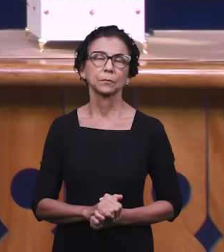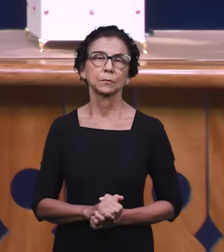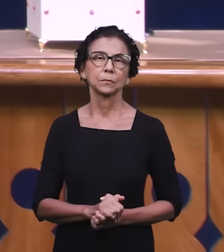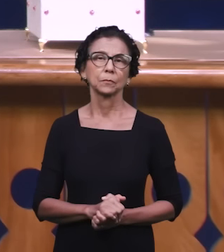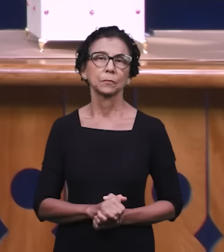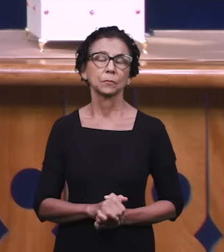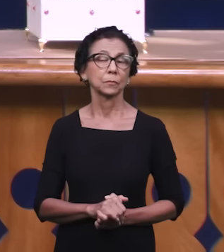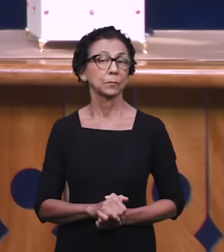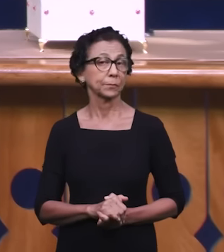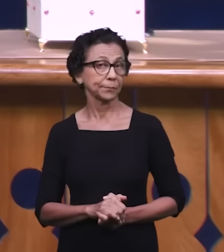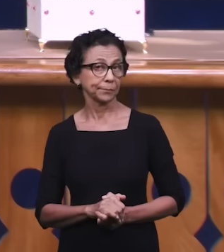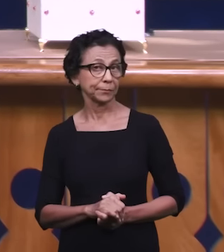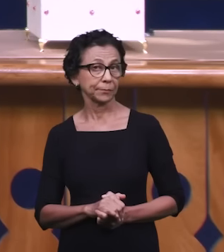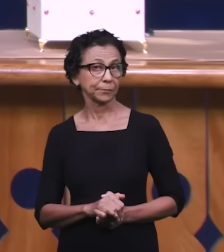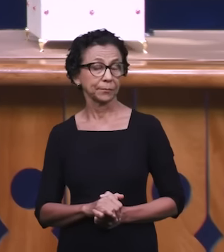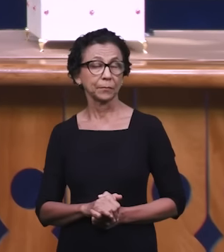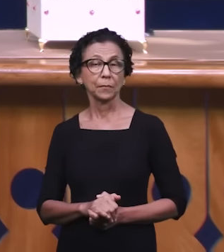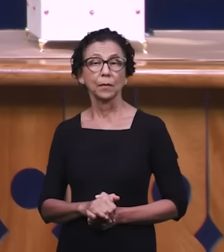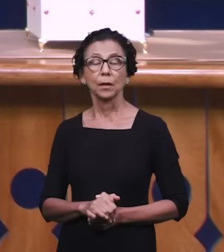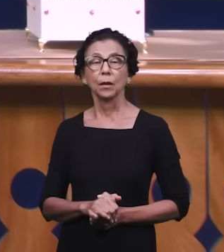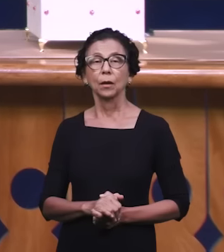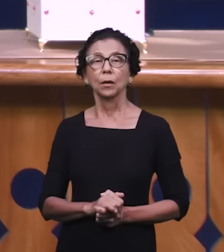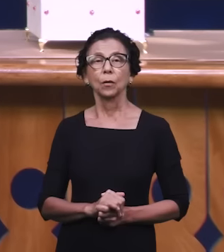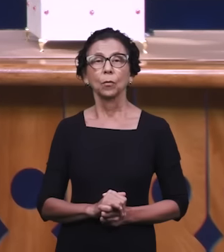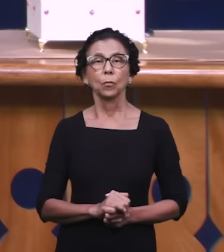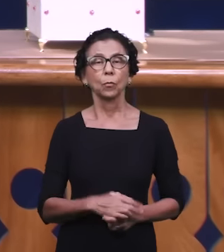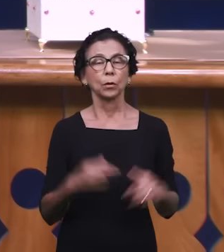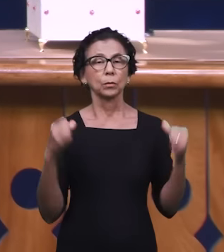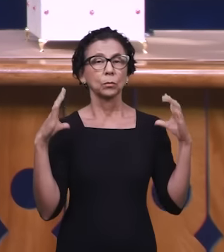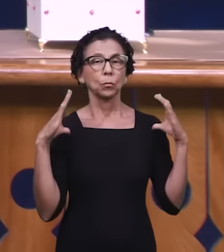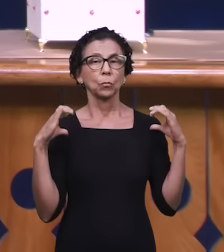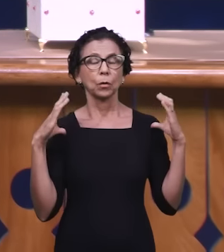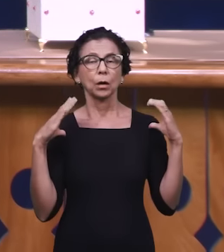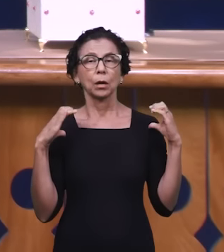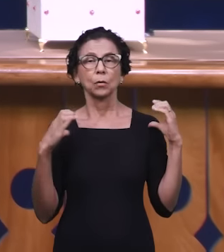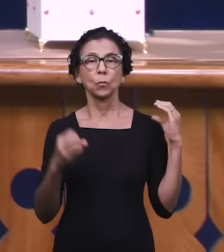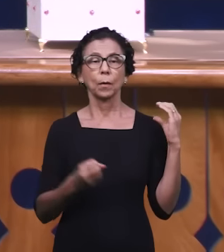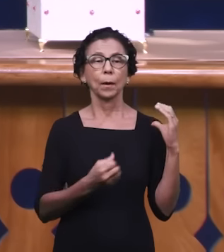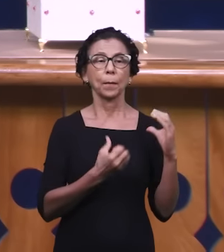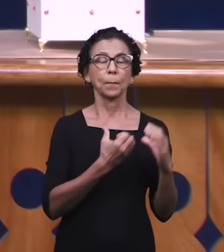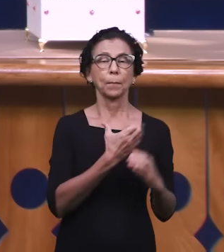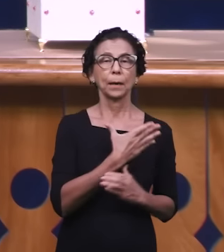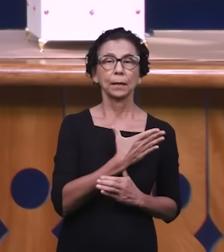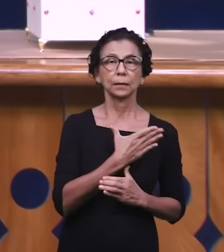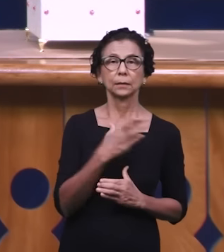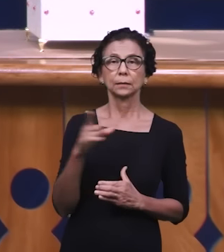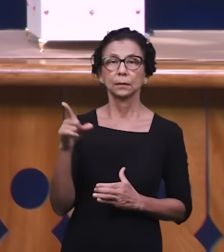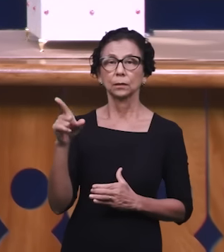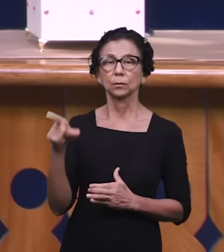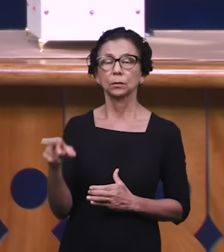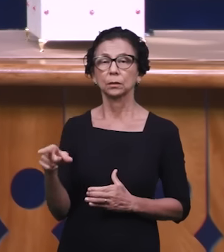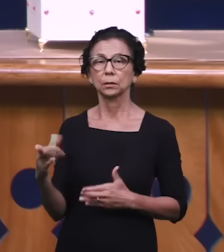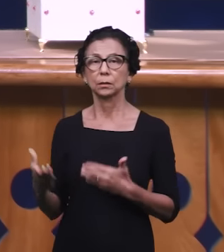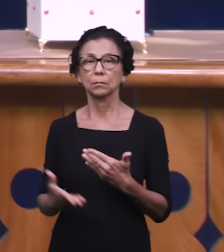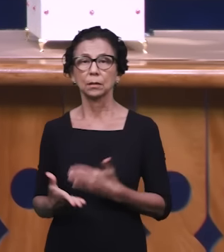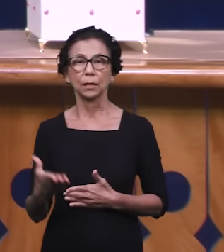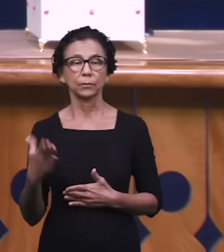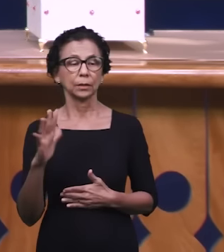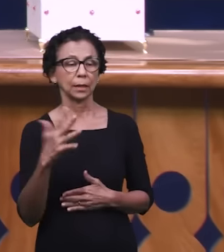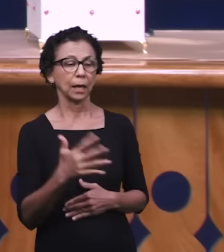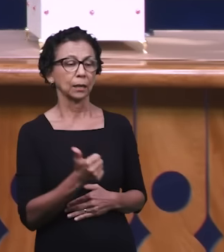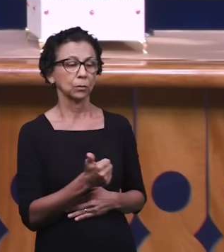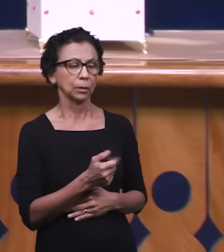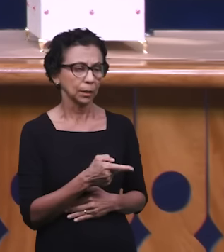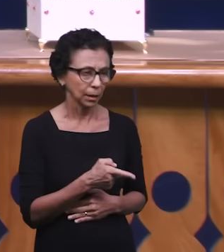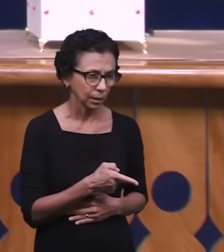aquele anjo. Mas o anjo disse assim, olha, não faças tal. Eu sou o teu conservo. Ou seja, eu sirvo também a esse mesmo Deus.